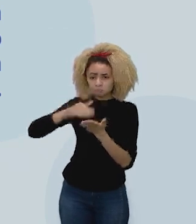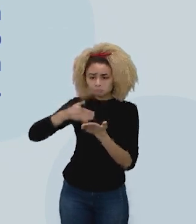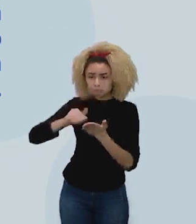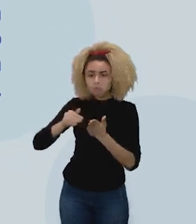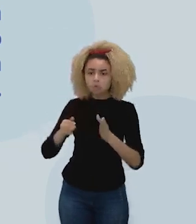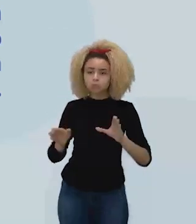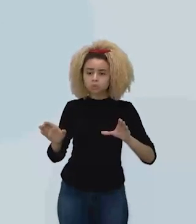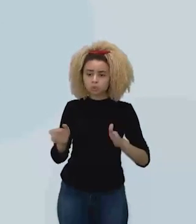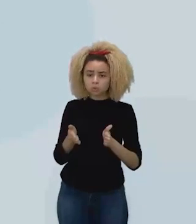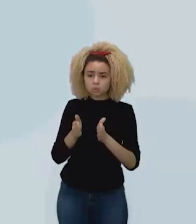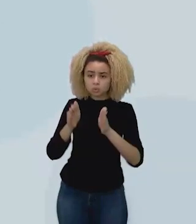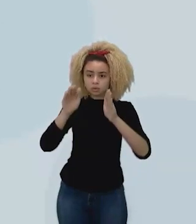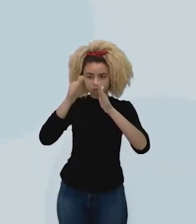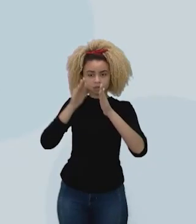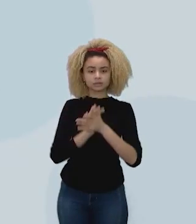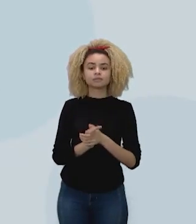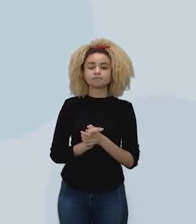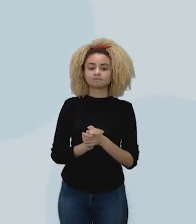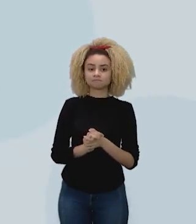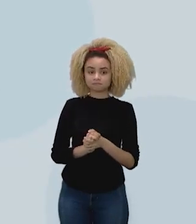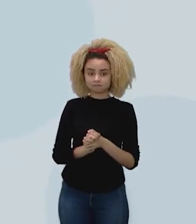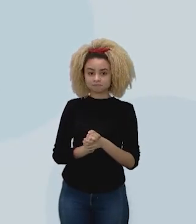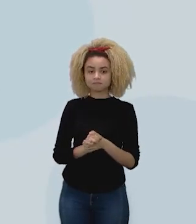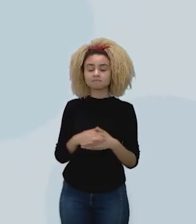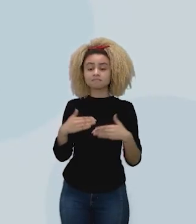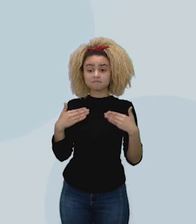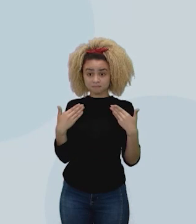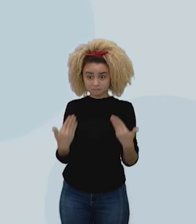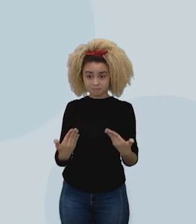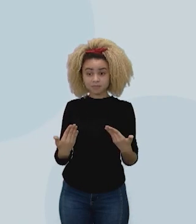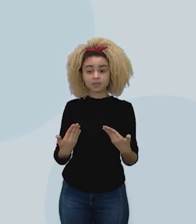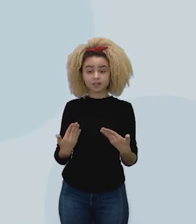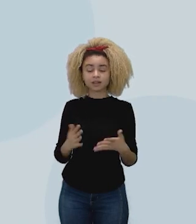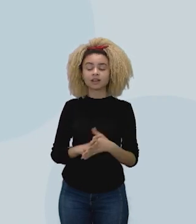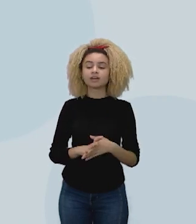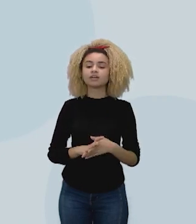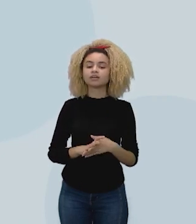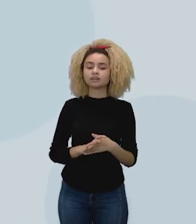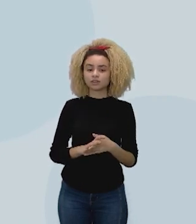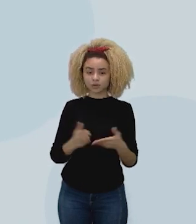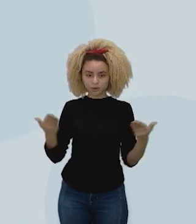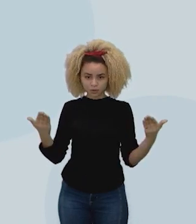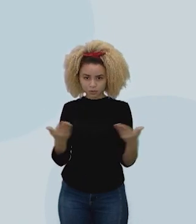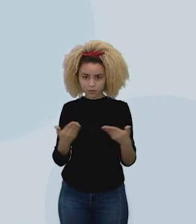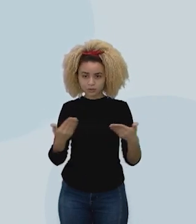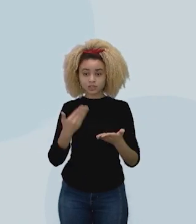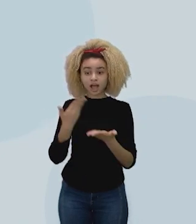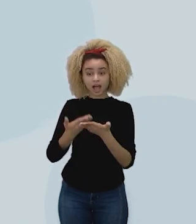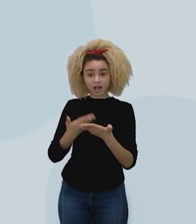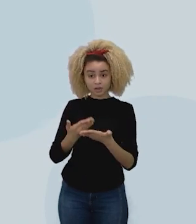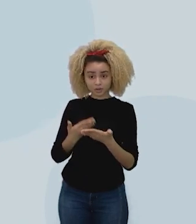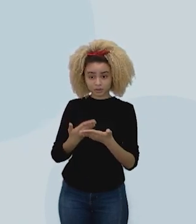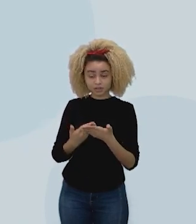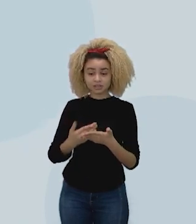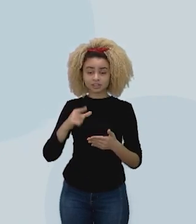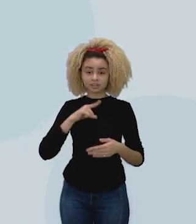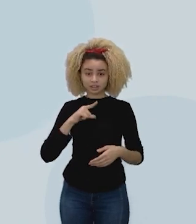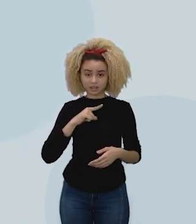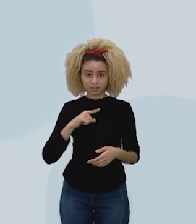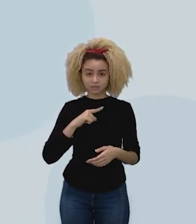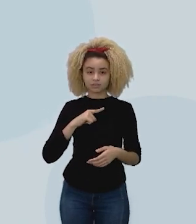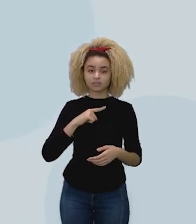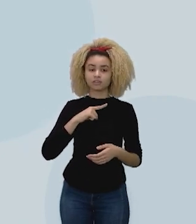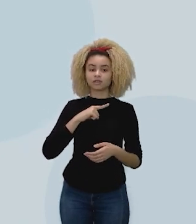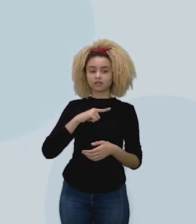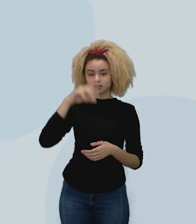futuras gerações. Mãos à obra, tá, gente? Então, tá? A gente hoje, na nossa aula, a gente